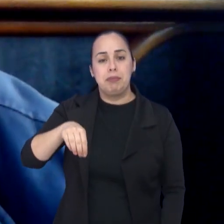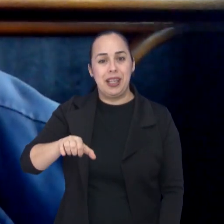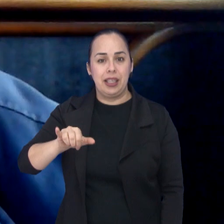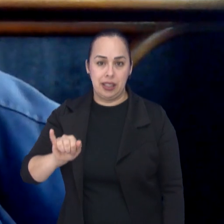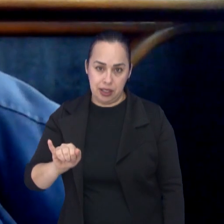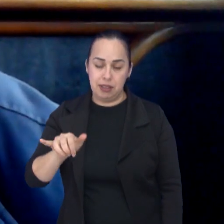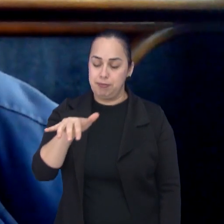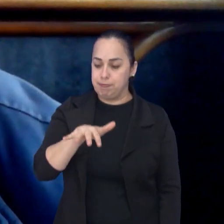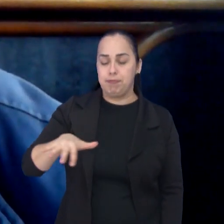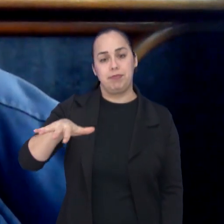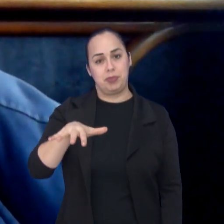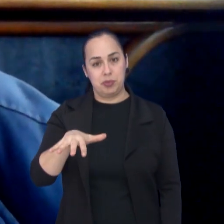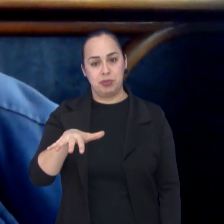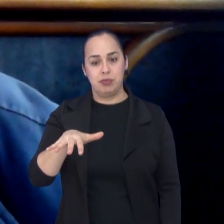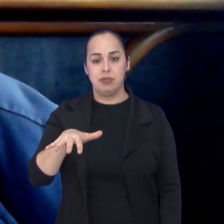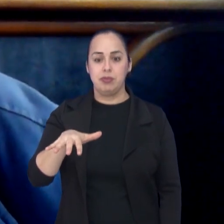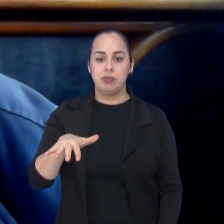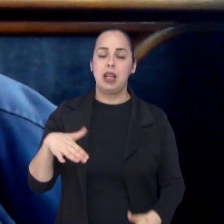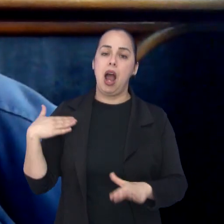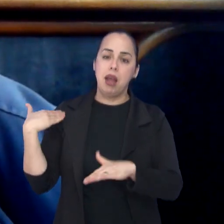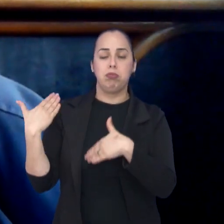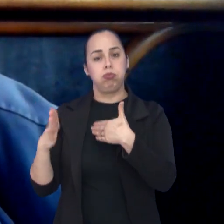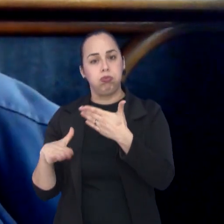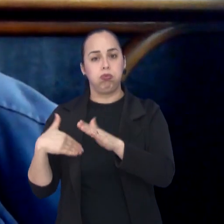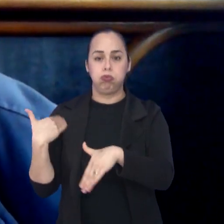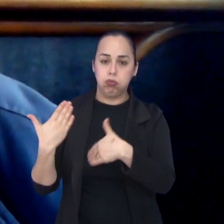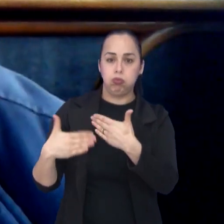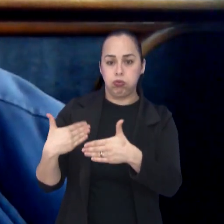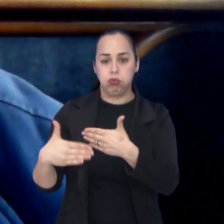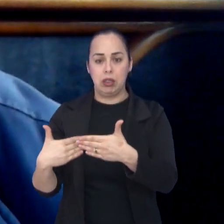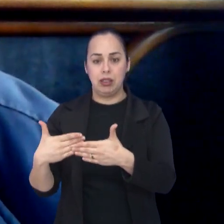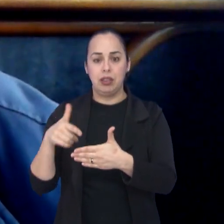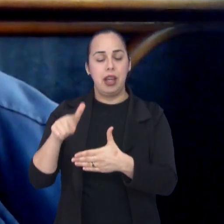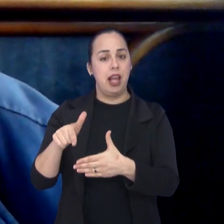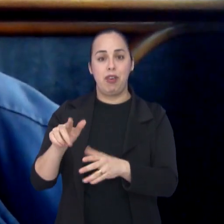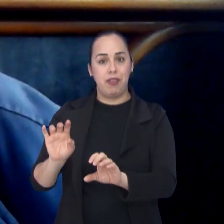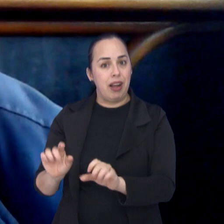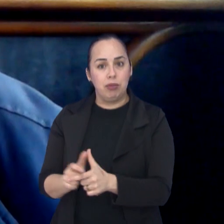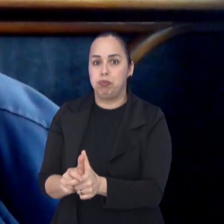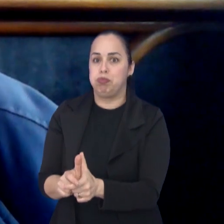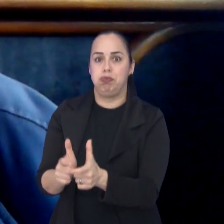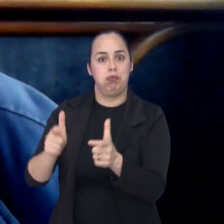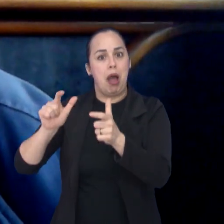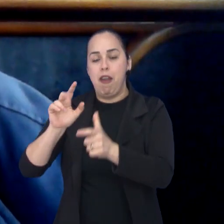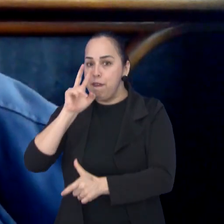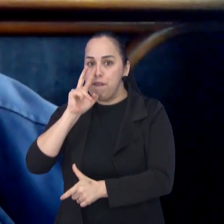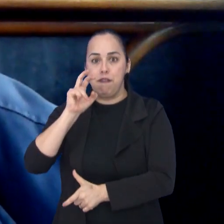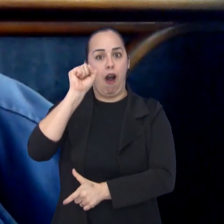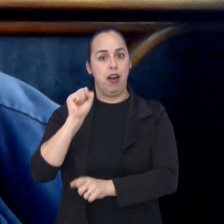também essa categoria. À medida que o tempo vai passando, eles vão se fortalecendo cada vez mais,